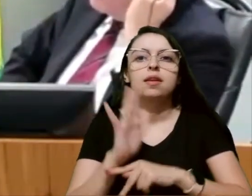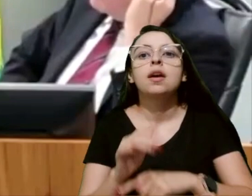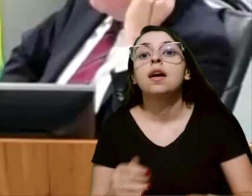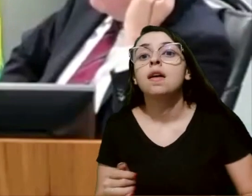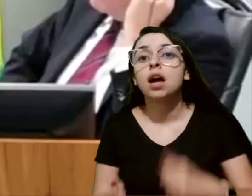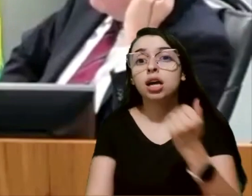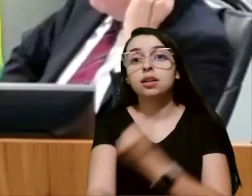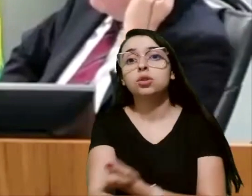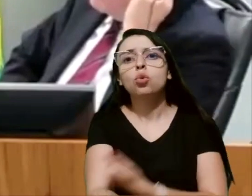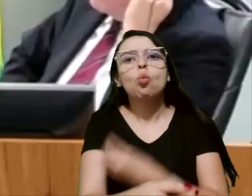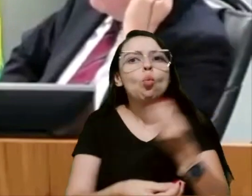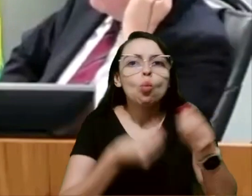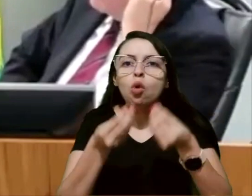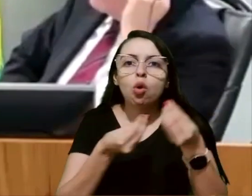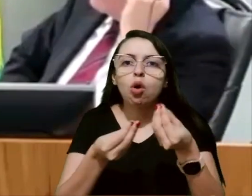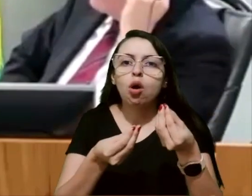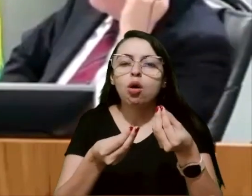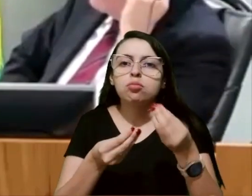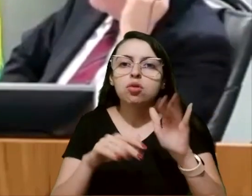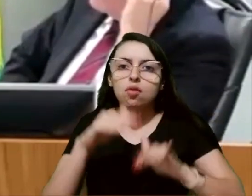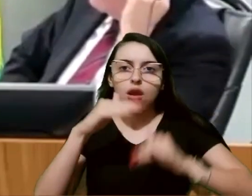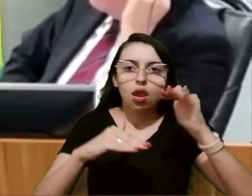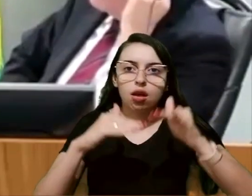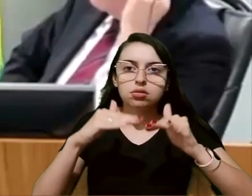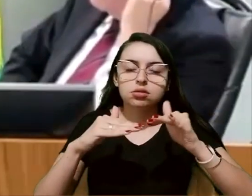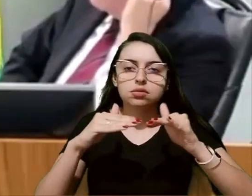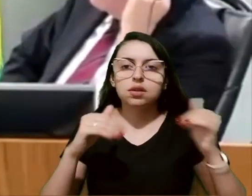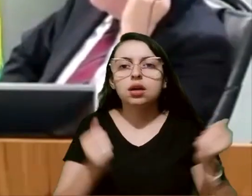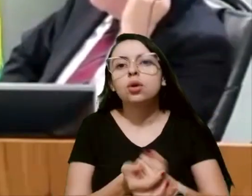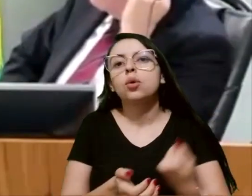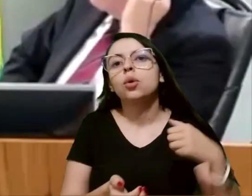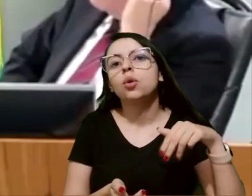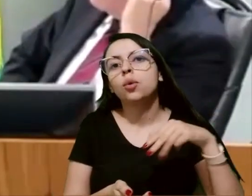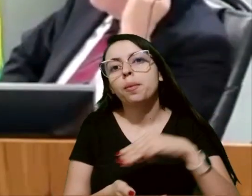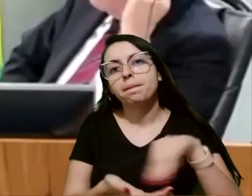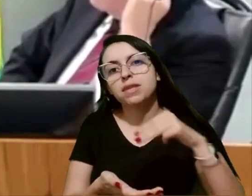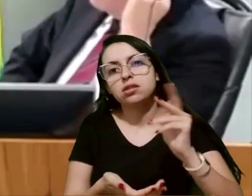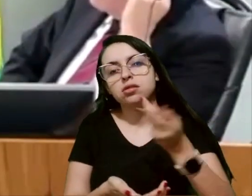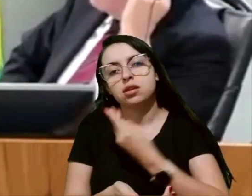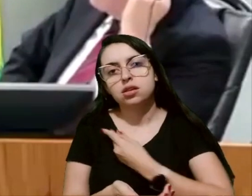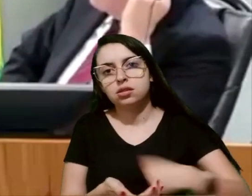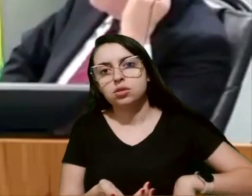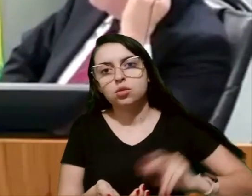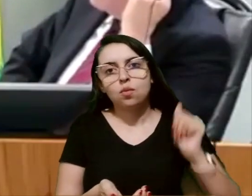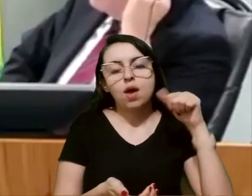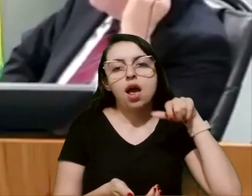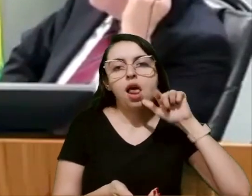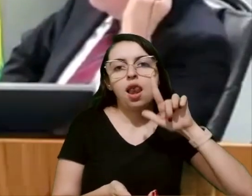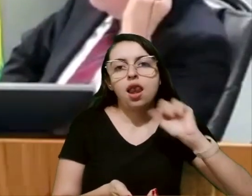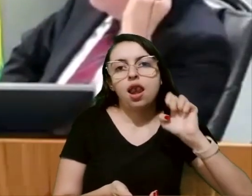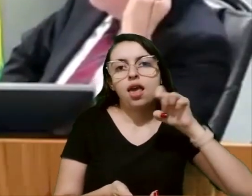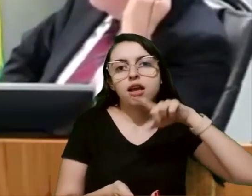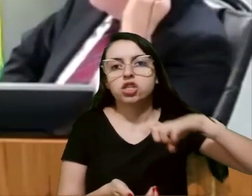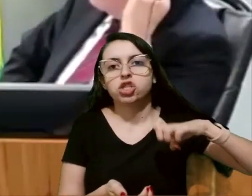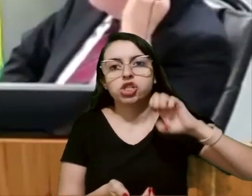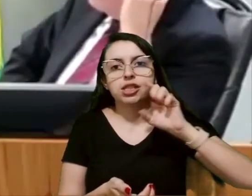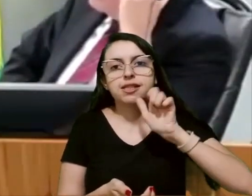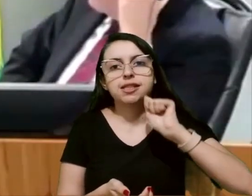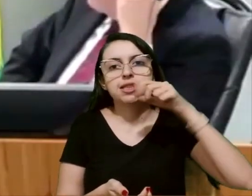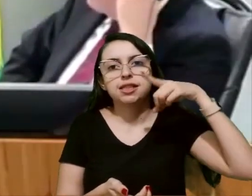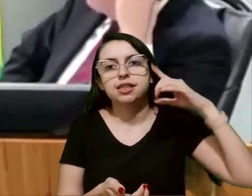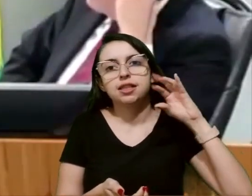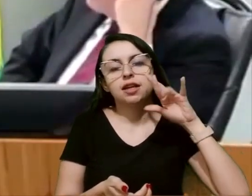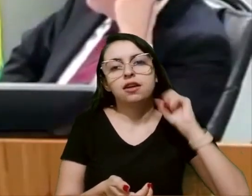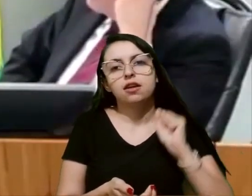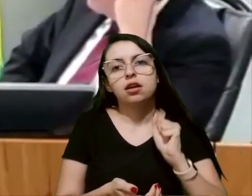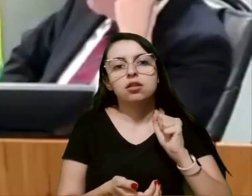da droga, como é que havia classificação, né. E de fato, o que o ministro Alexandre fala ali no voto dele, eh,